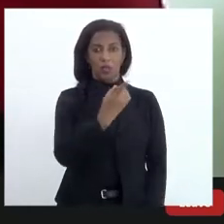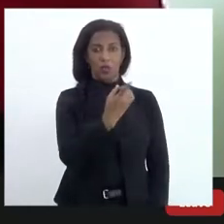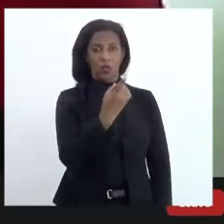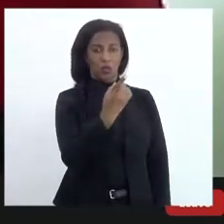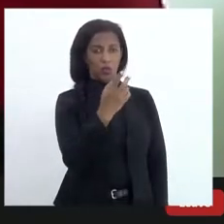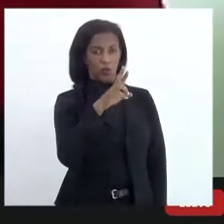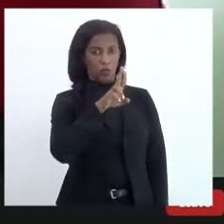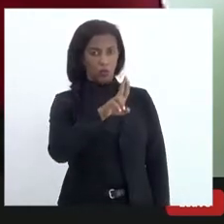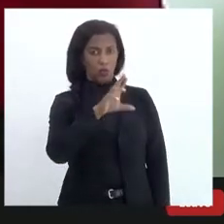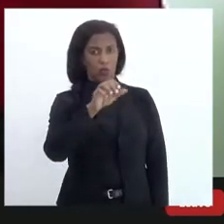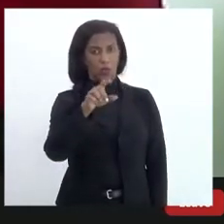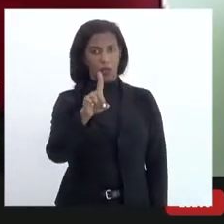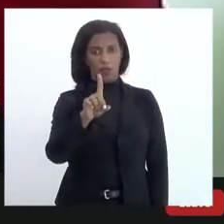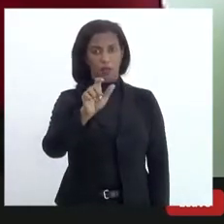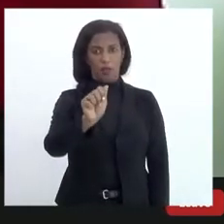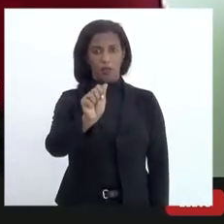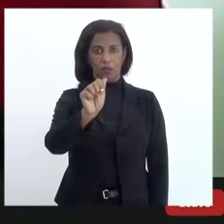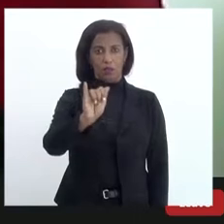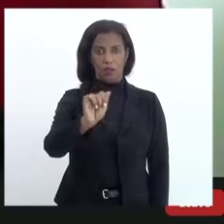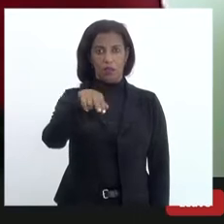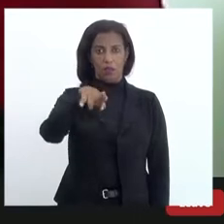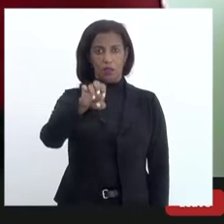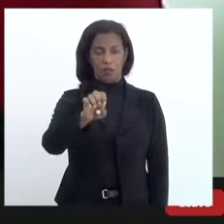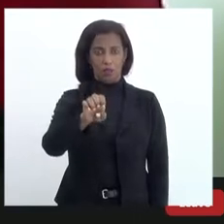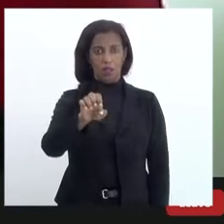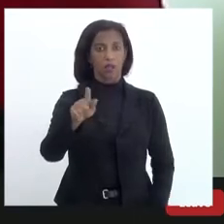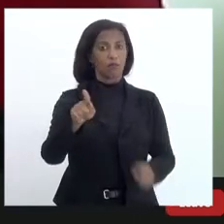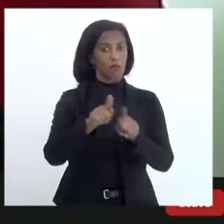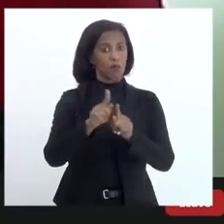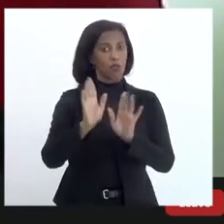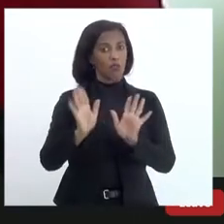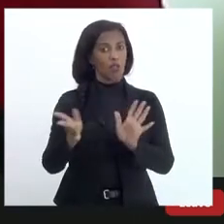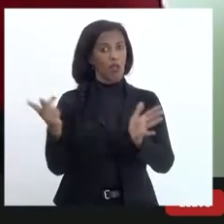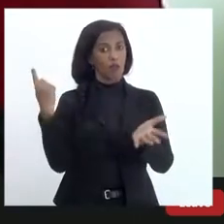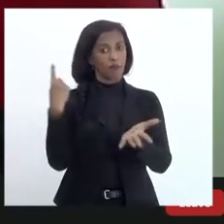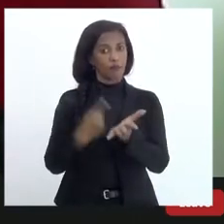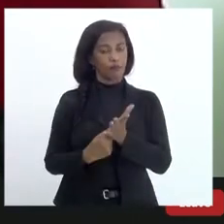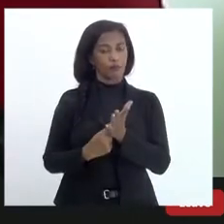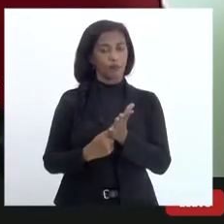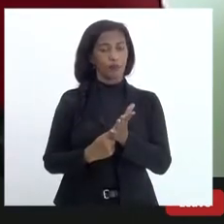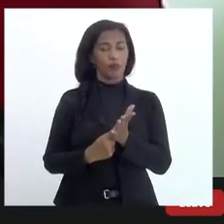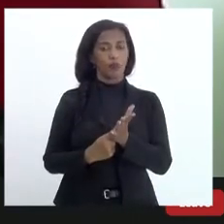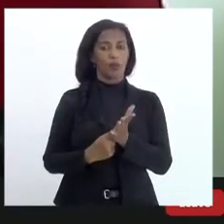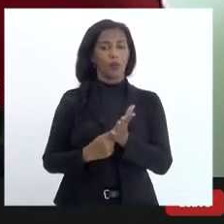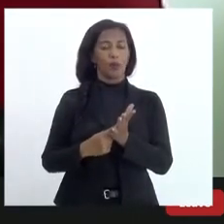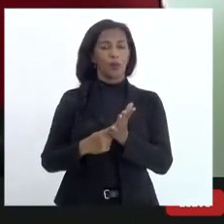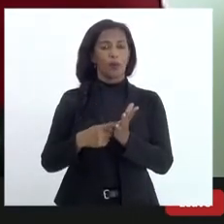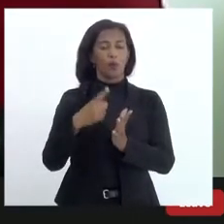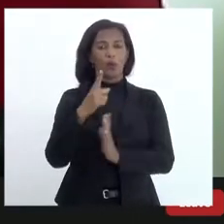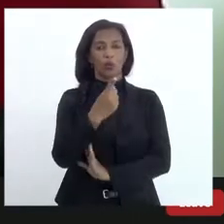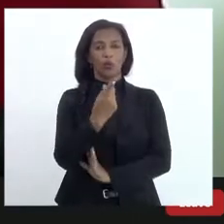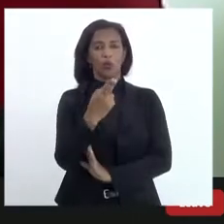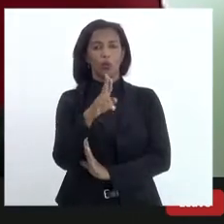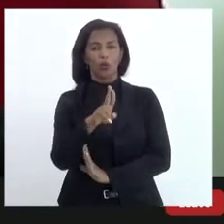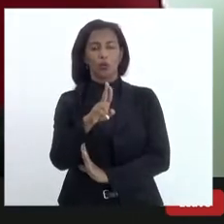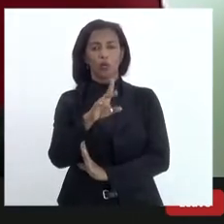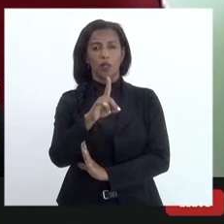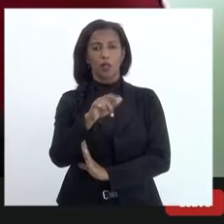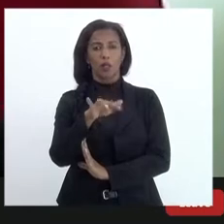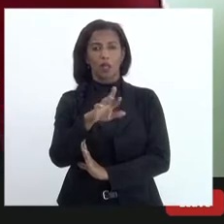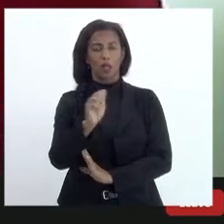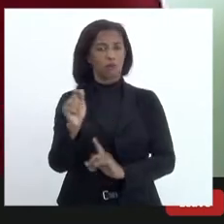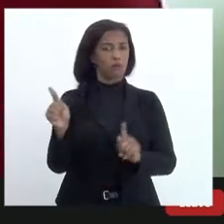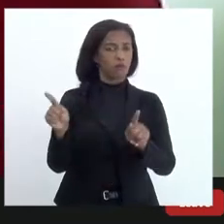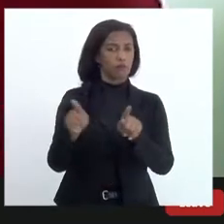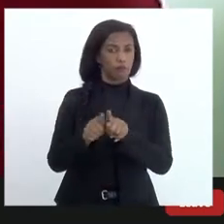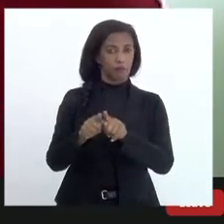Daiane Kuperman e temos já agendado também para a oitiva da doutora Daiane Kuperman.